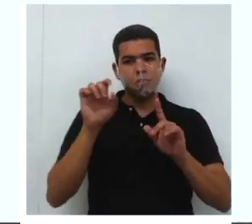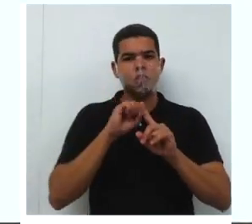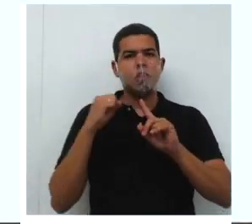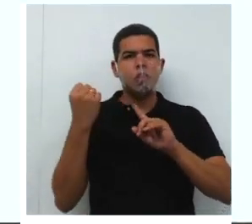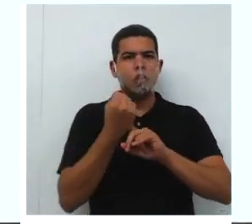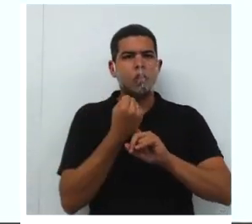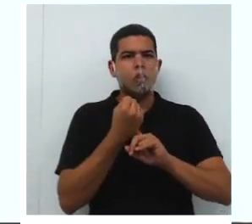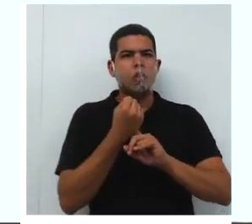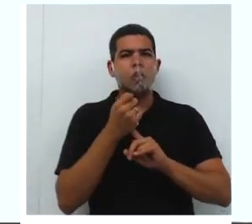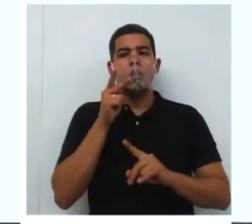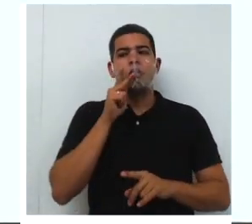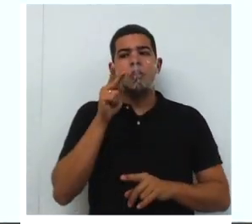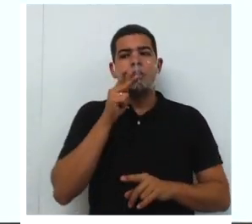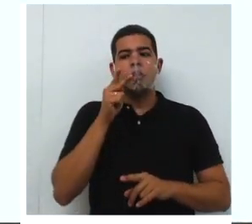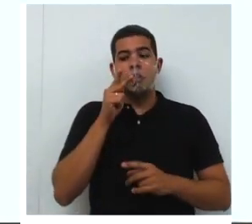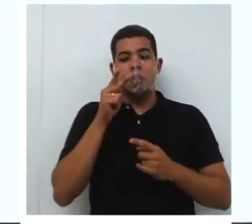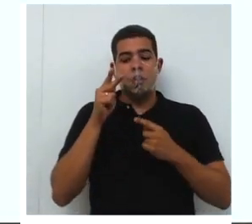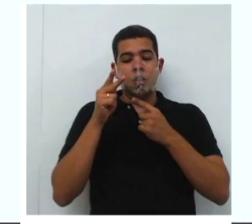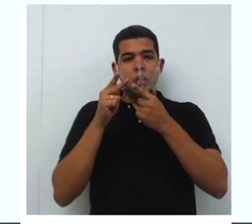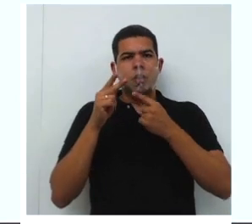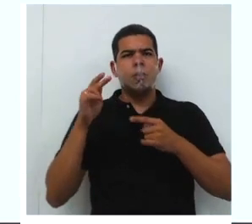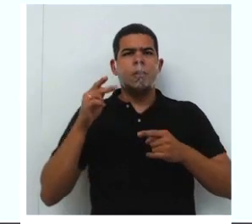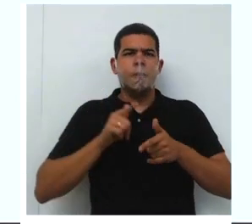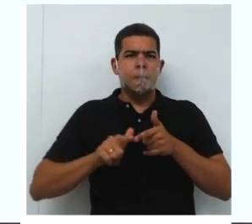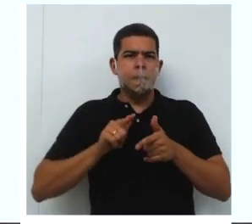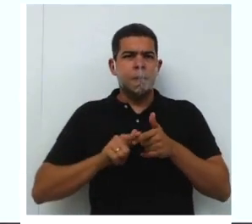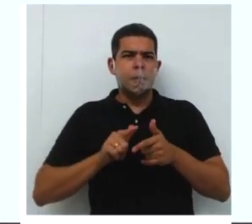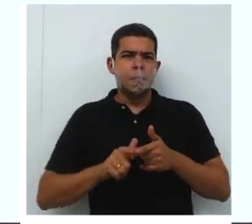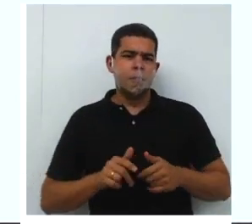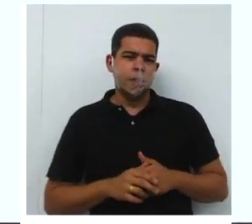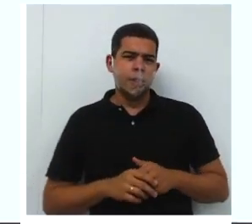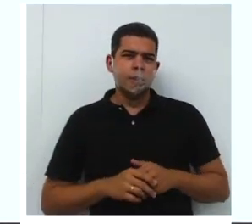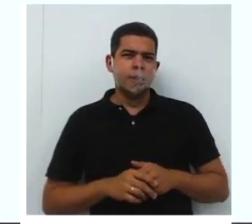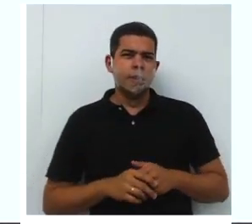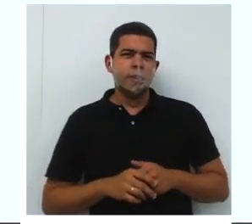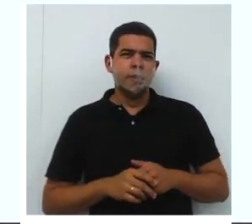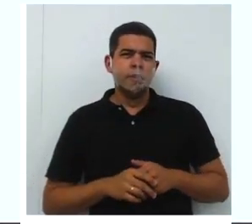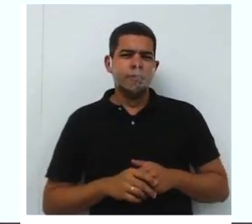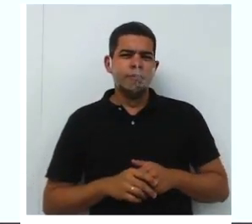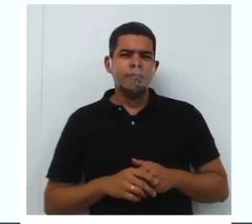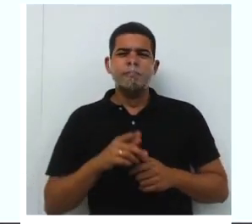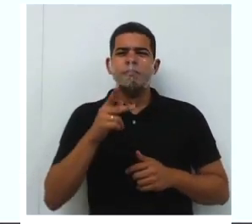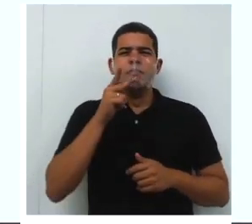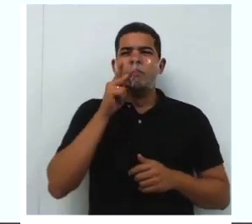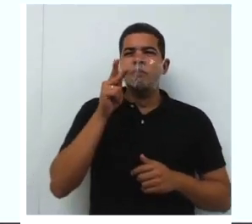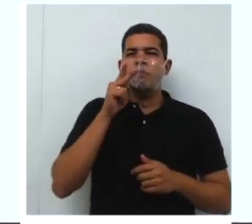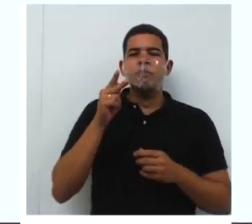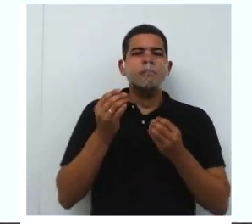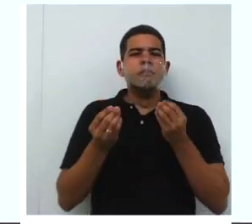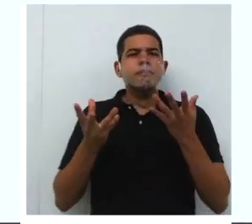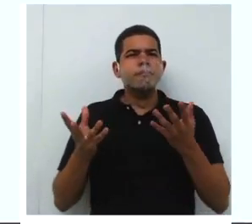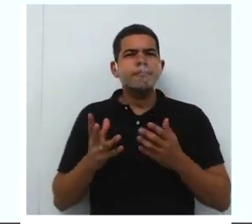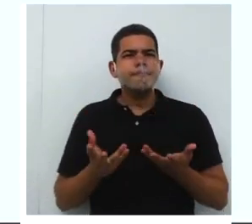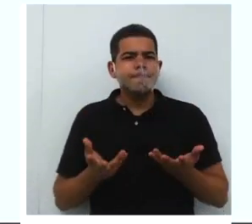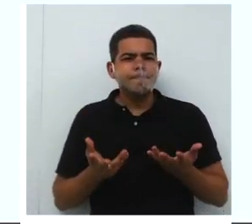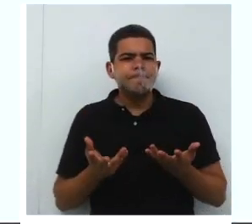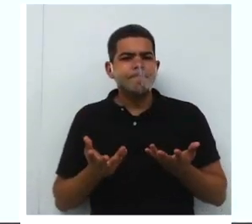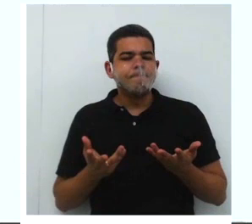sociedade, você sabe que o fumo é prejudicial. Se o fumo é prejudicial, por que você vai o